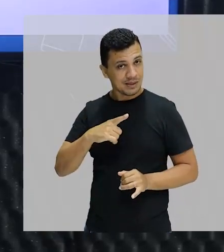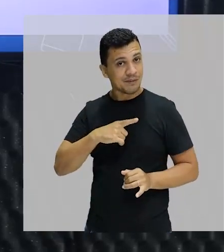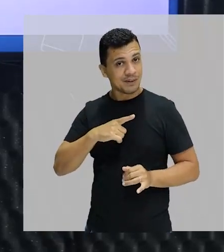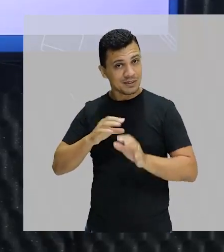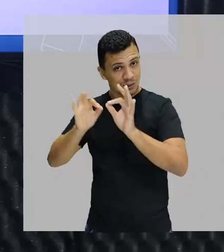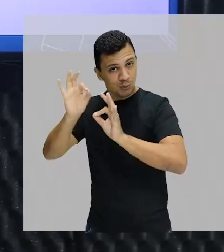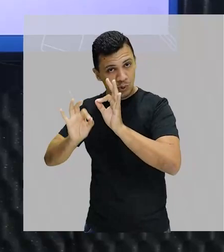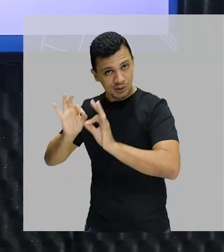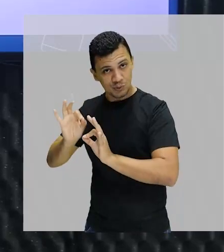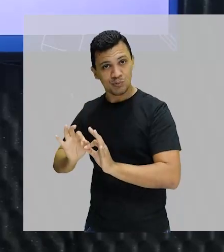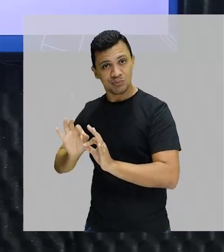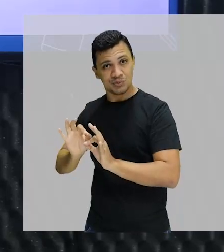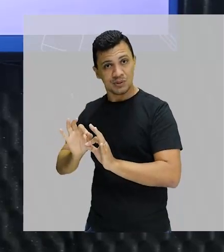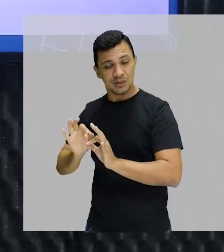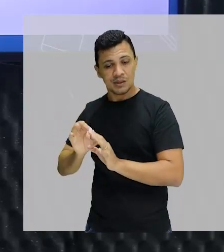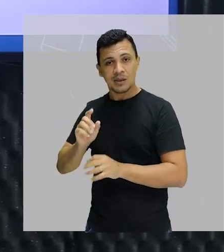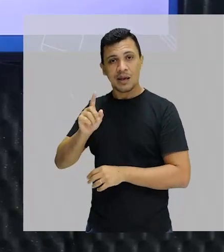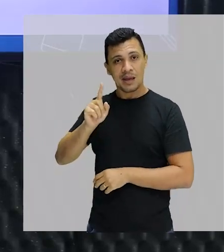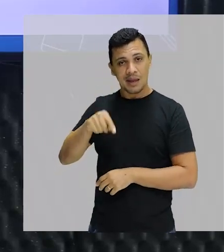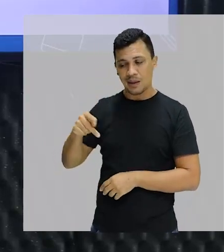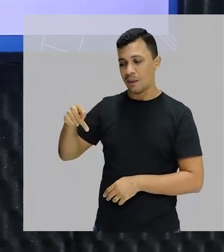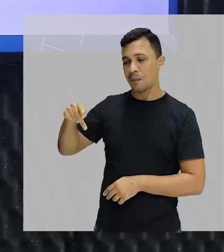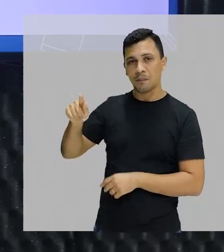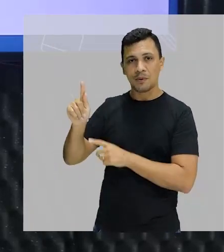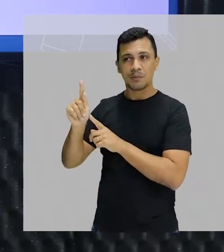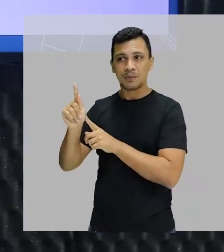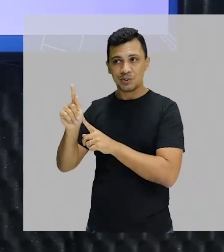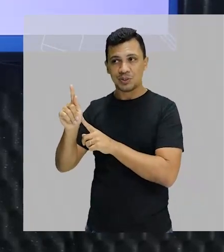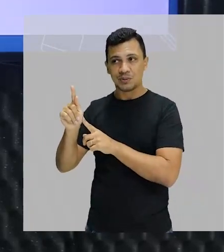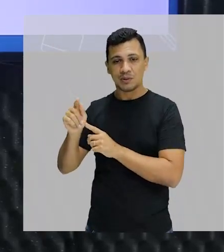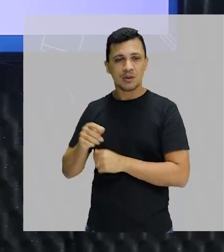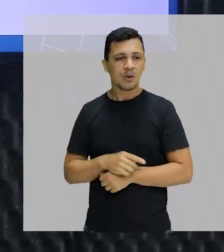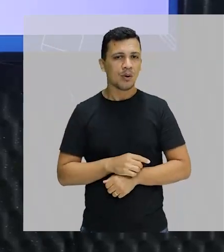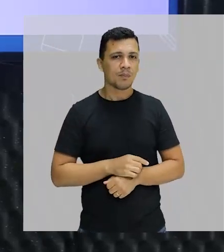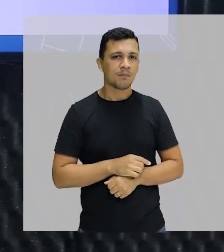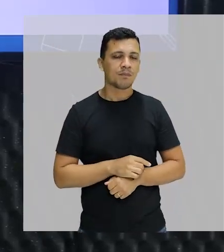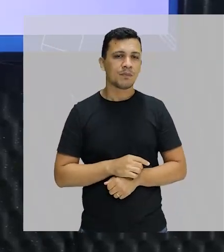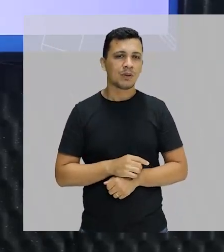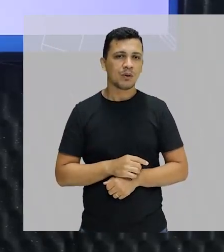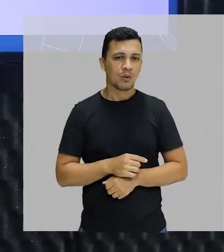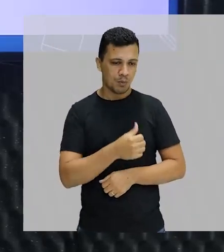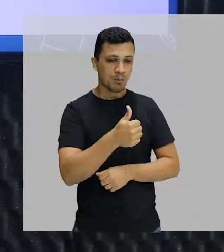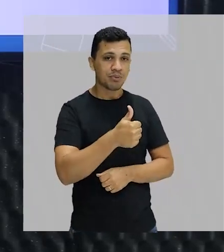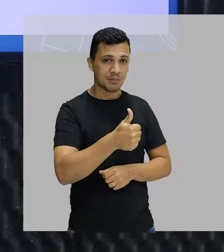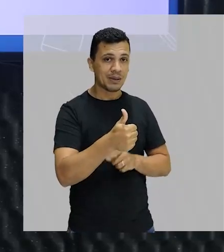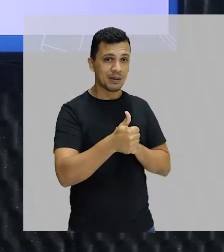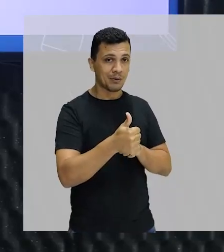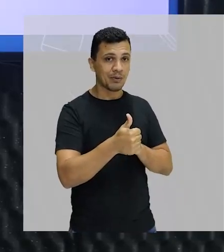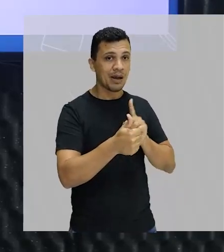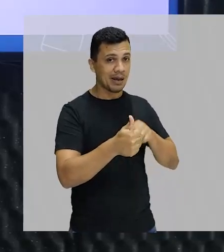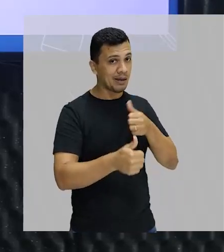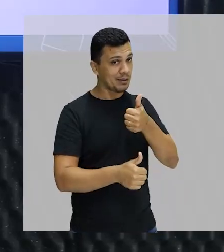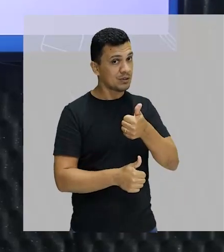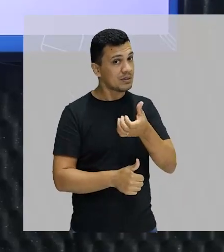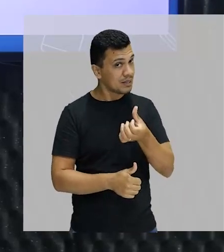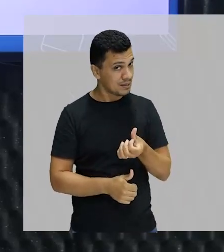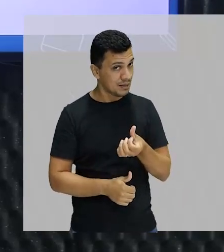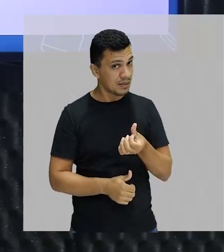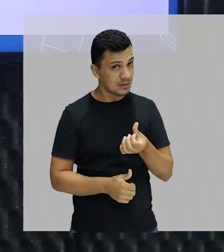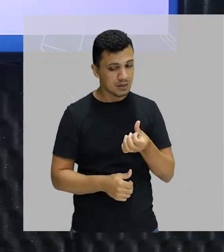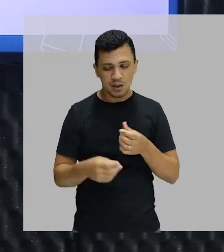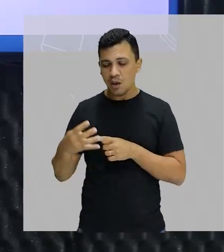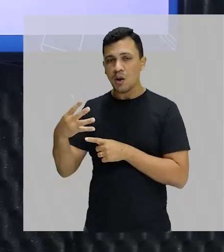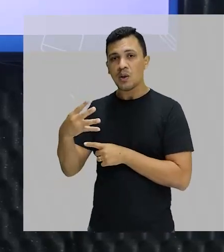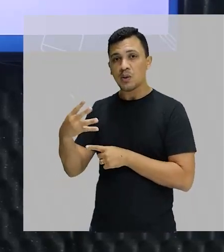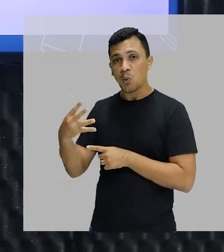reajuste. Olha como ficou. Nós vamos considerar uma PG agora, tá? Aonde o primeiro termo é 16 e o quarto termo é